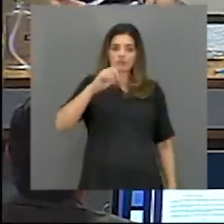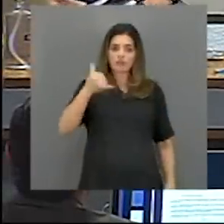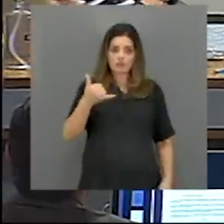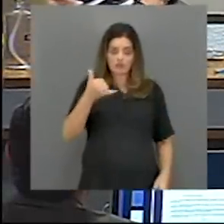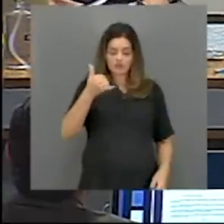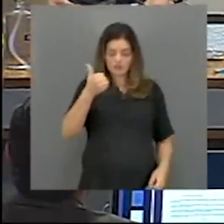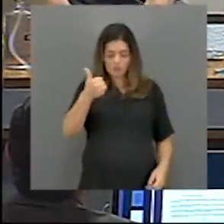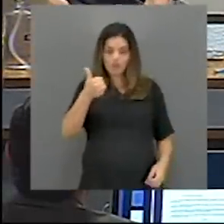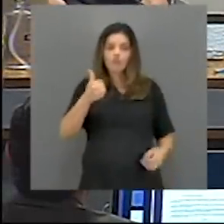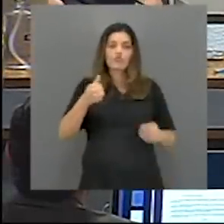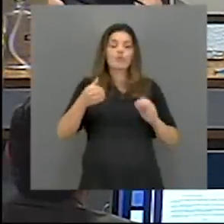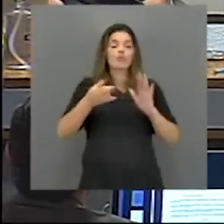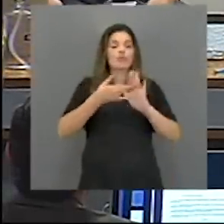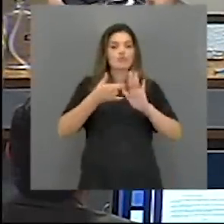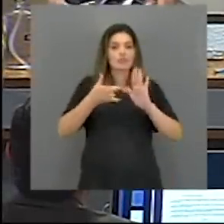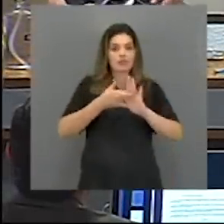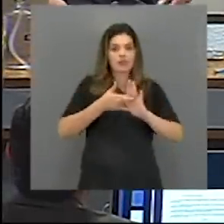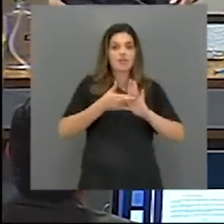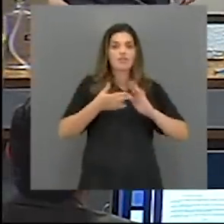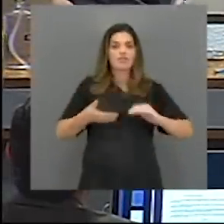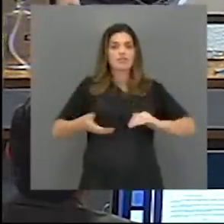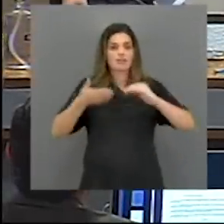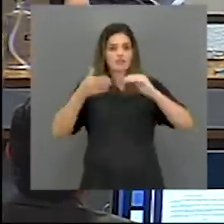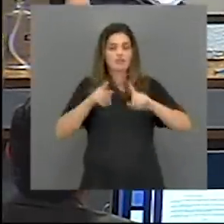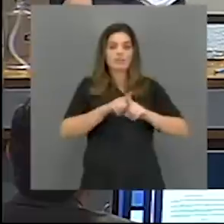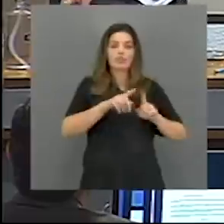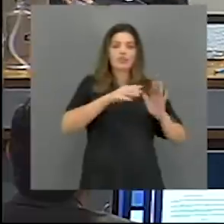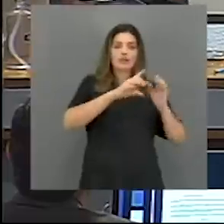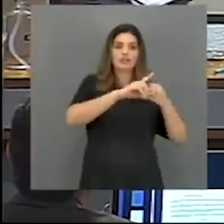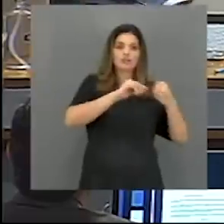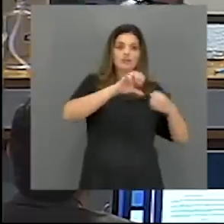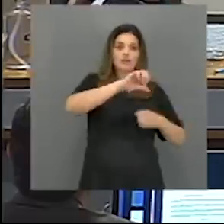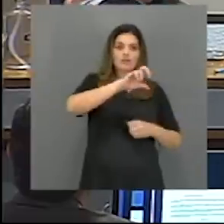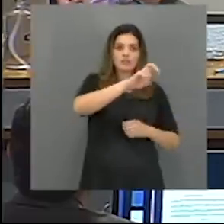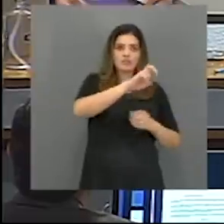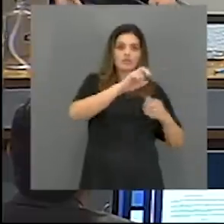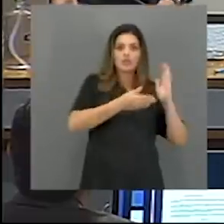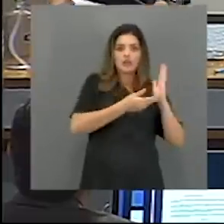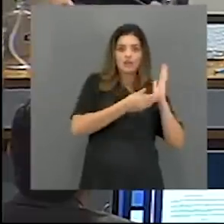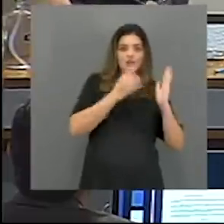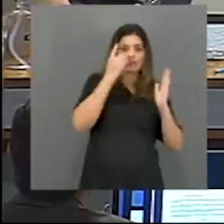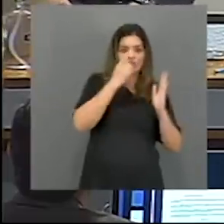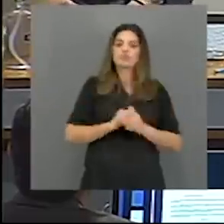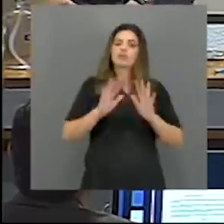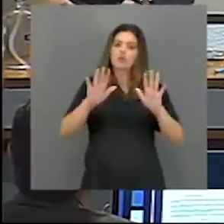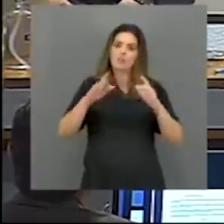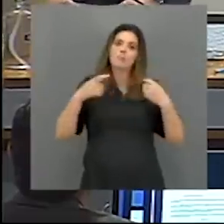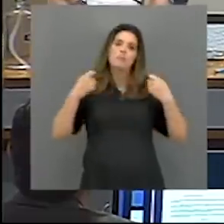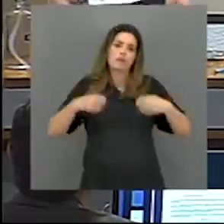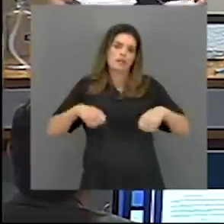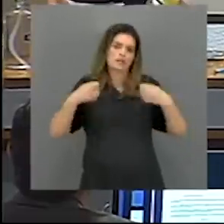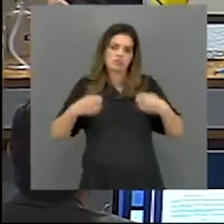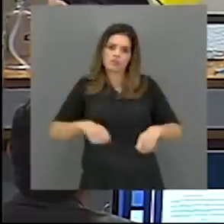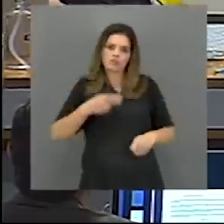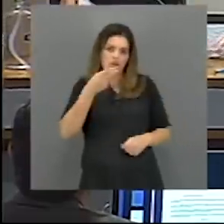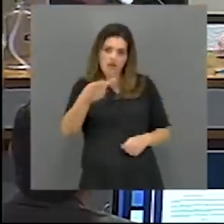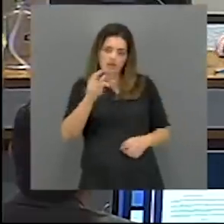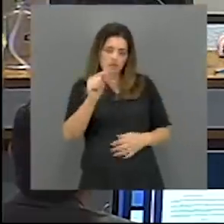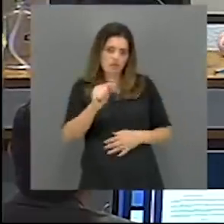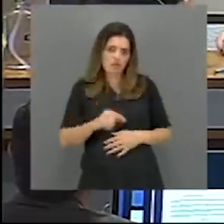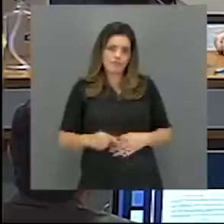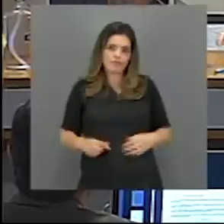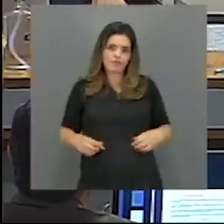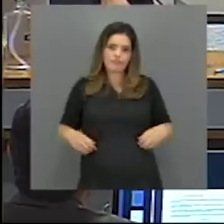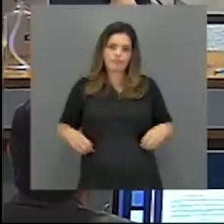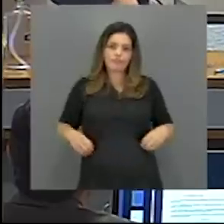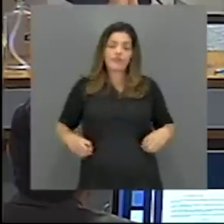e o artigo 403 do Regimento do Senado e 95 do Regimento da Câmara dos Deputados. Primeiro, eu não posso deixar de fazer a observação de que